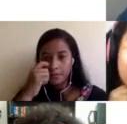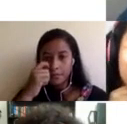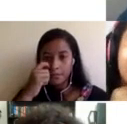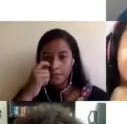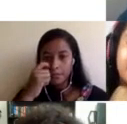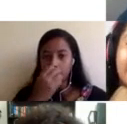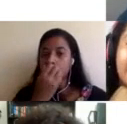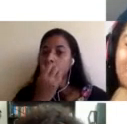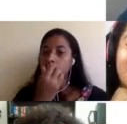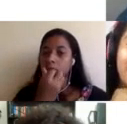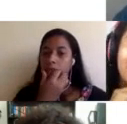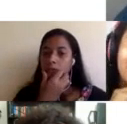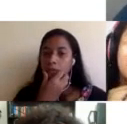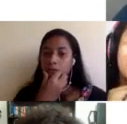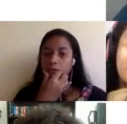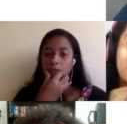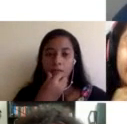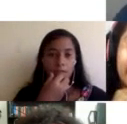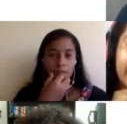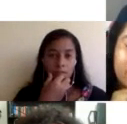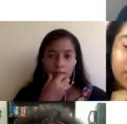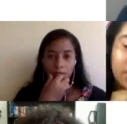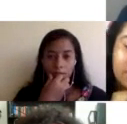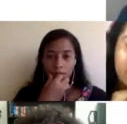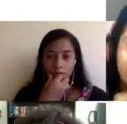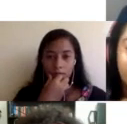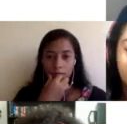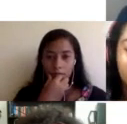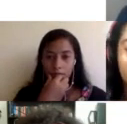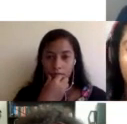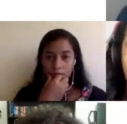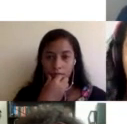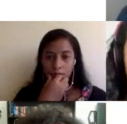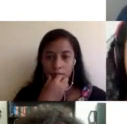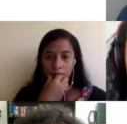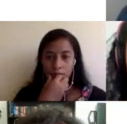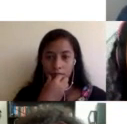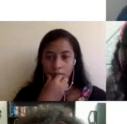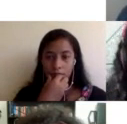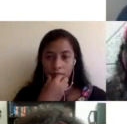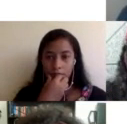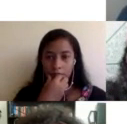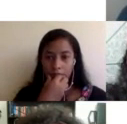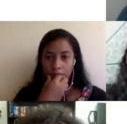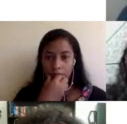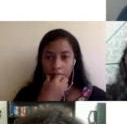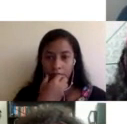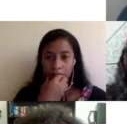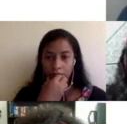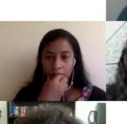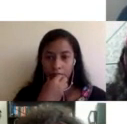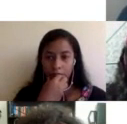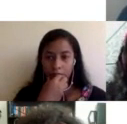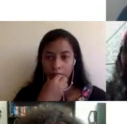melhor sobre as experiências que a gente teve acompanhando a professora Ilma Cerqueira no Colégio Estadual Edivaldo Brandão Correia.